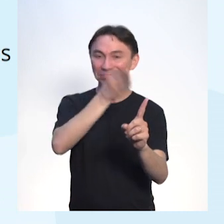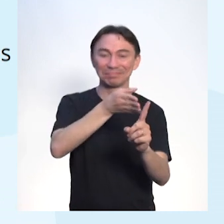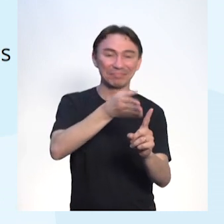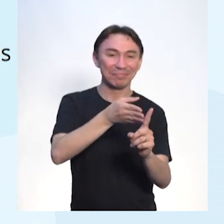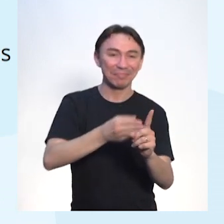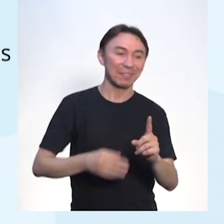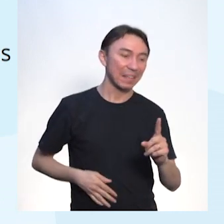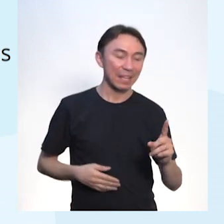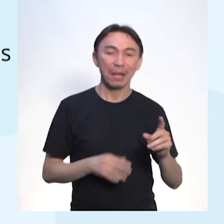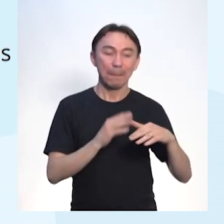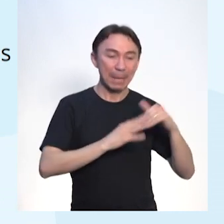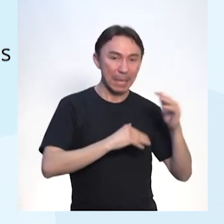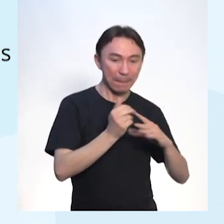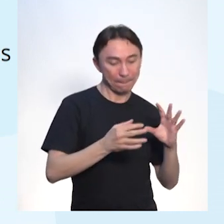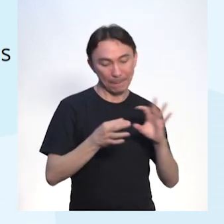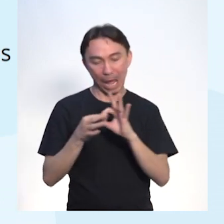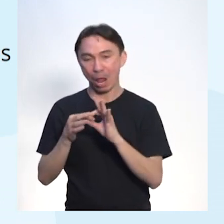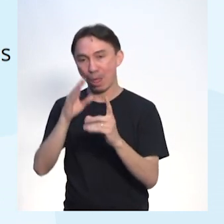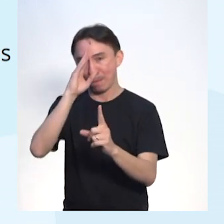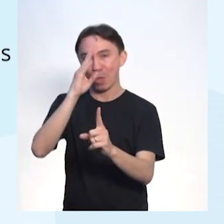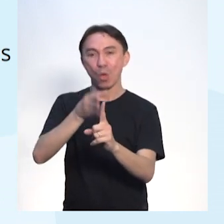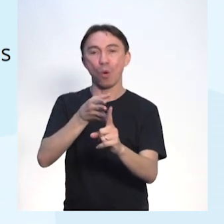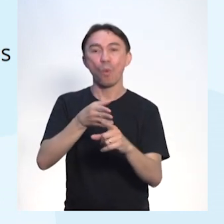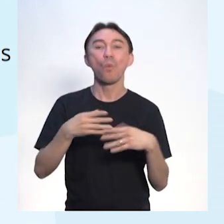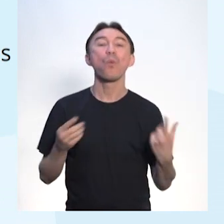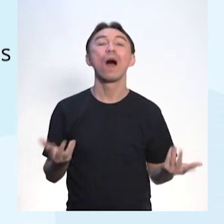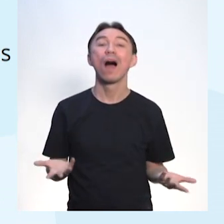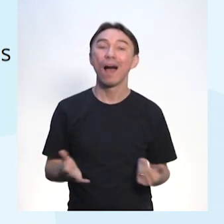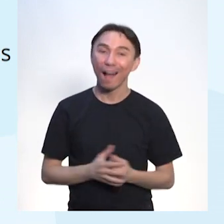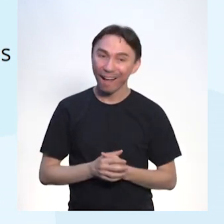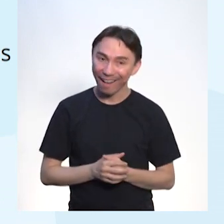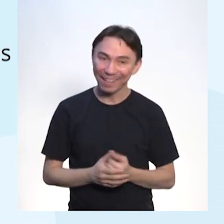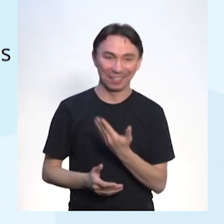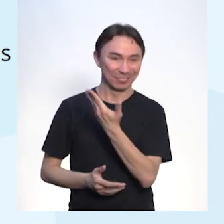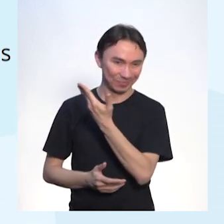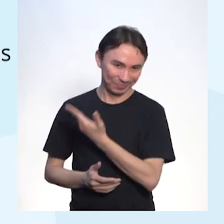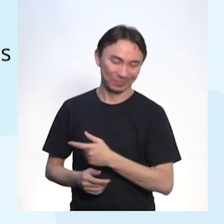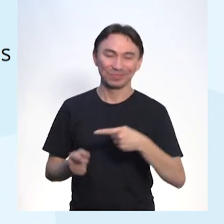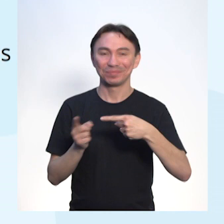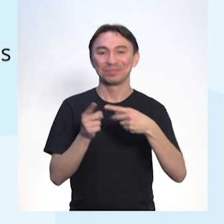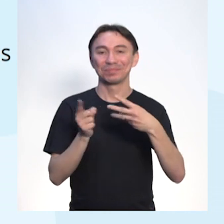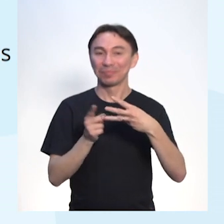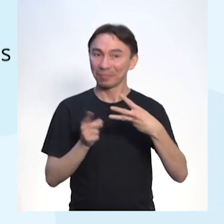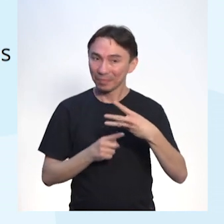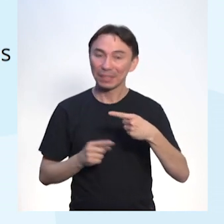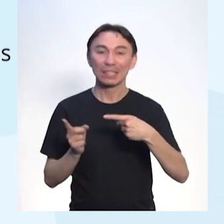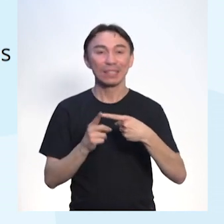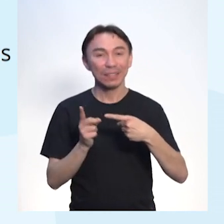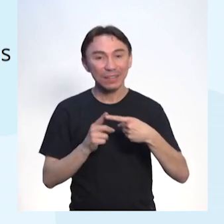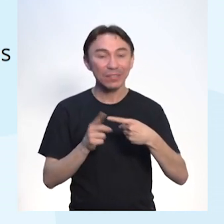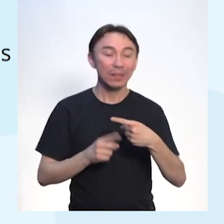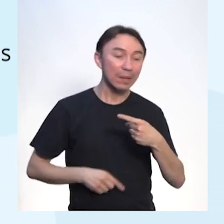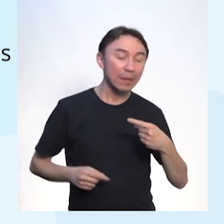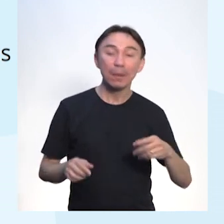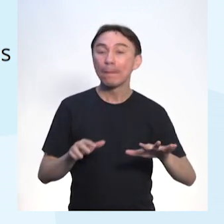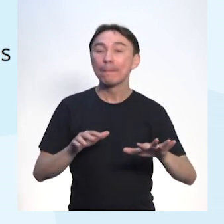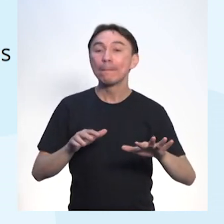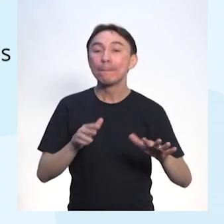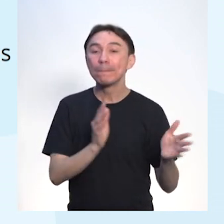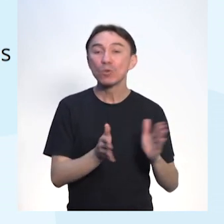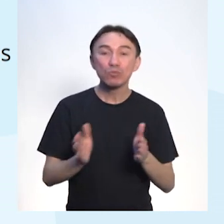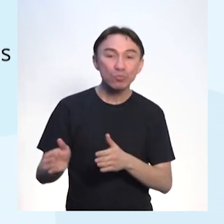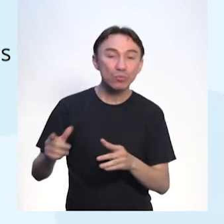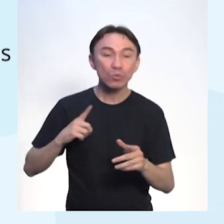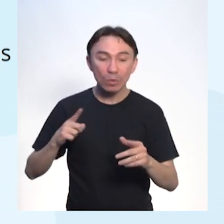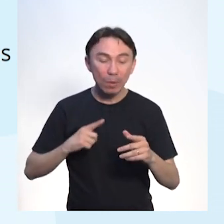habilidade com os objetivos, que são identificar e compreender o processo político que resultou nas ditaduras